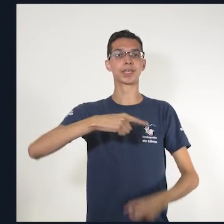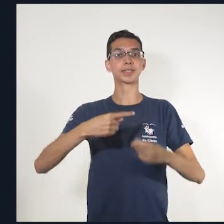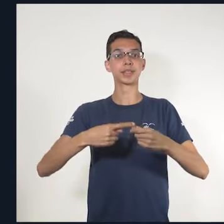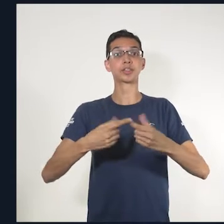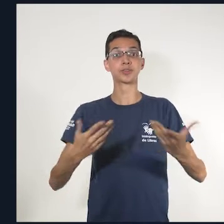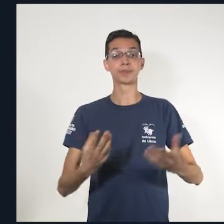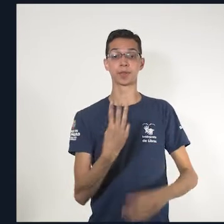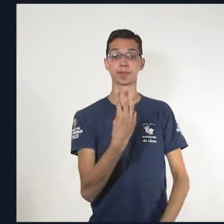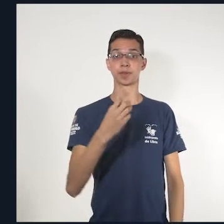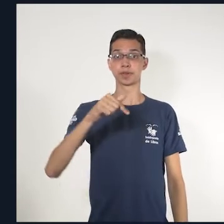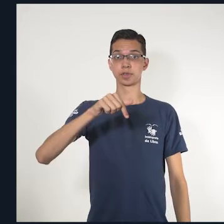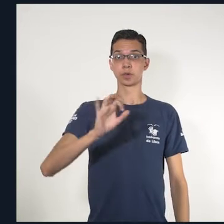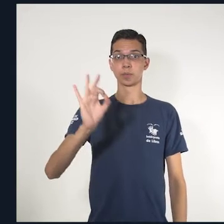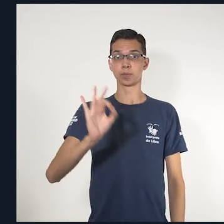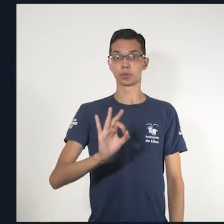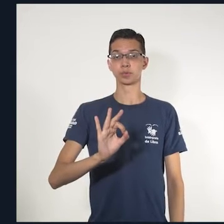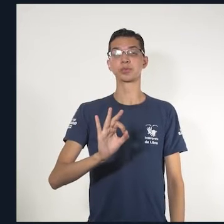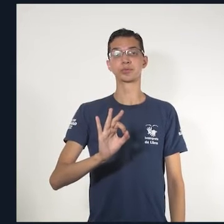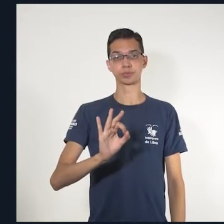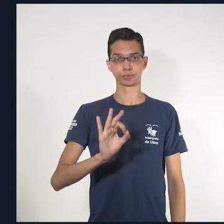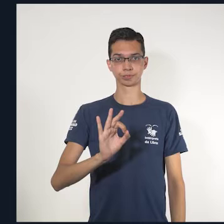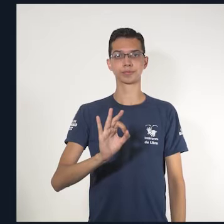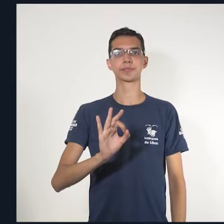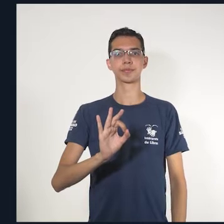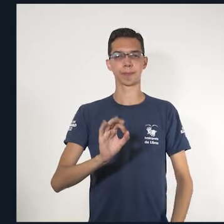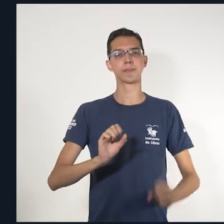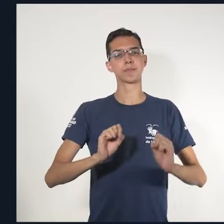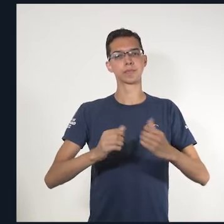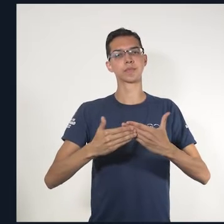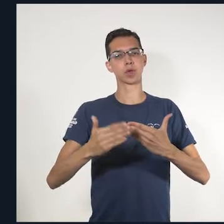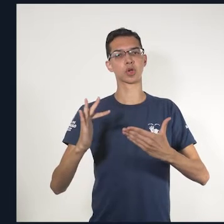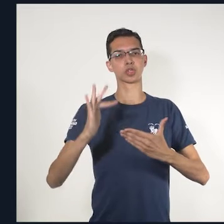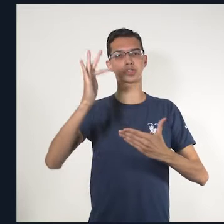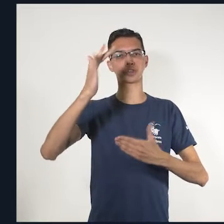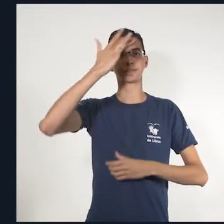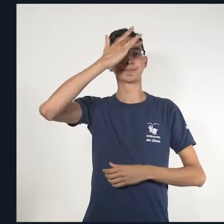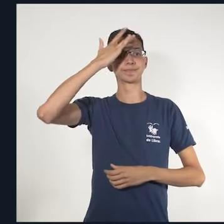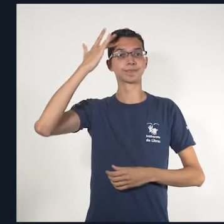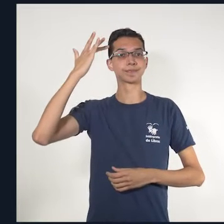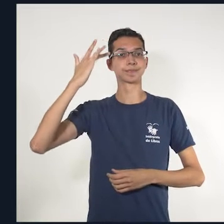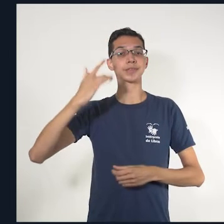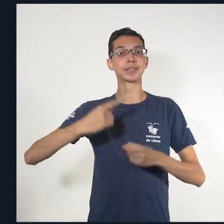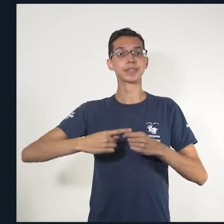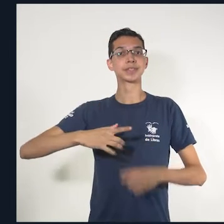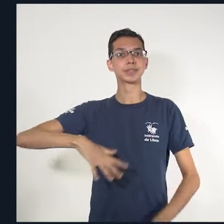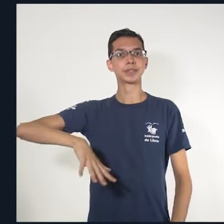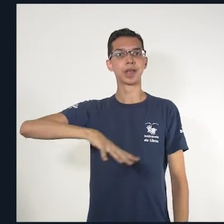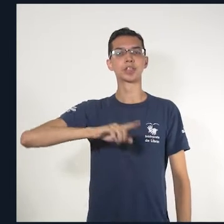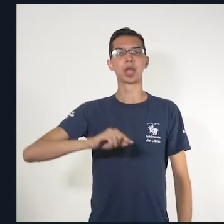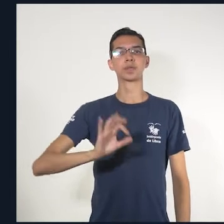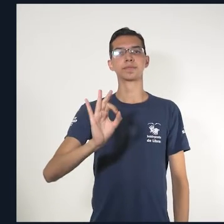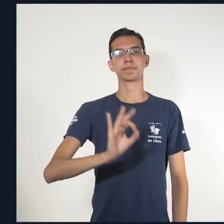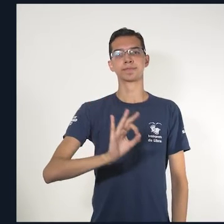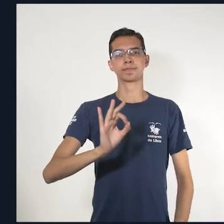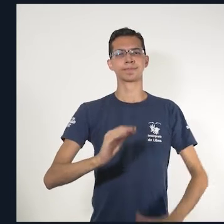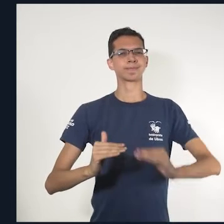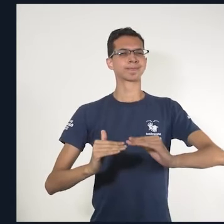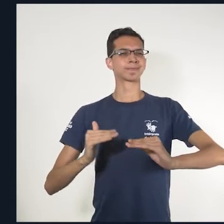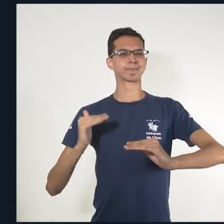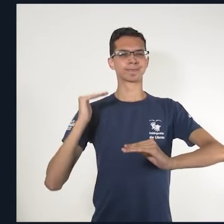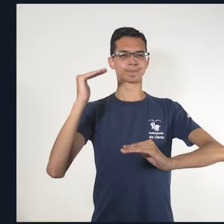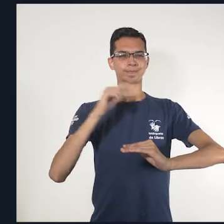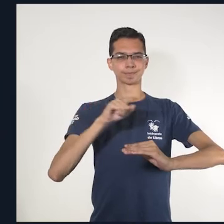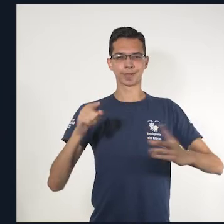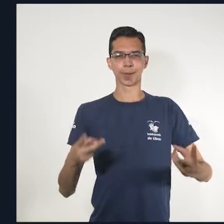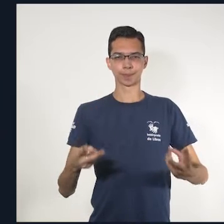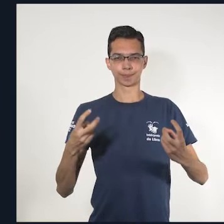a 37% das pessoas na cidade. Um número altíssimo, né? Altíssimo, que